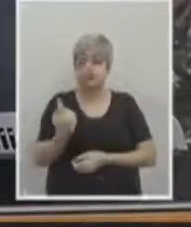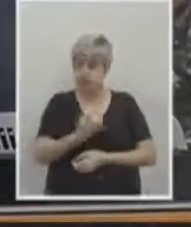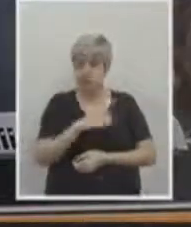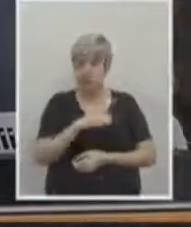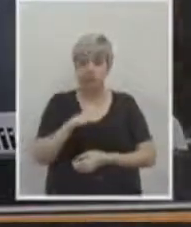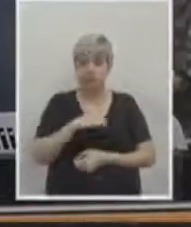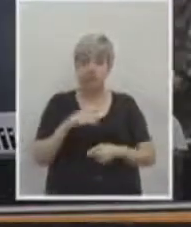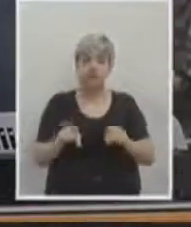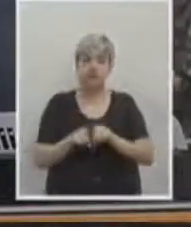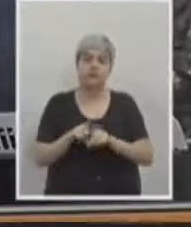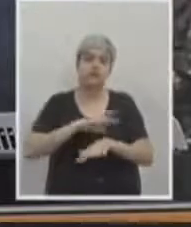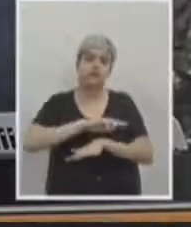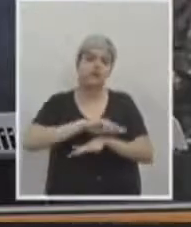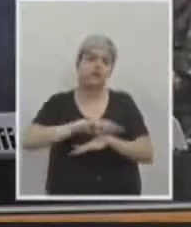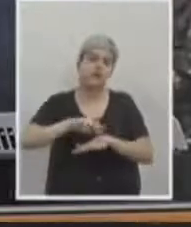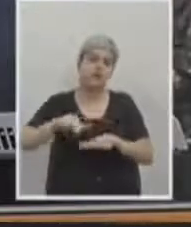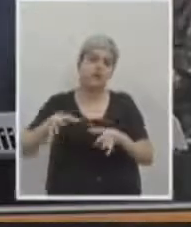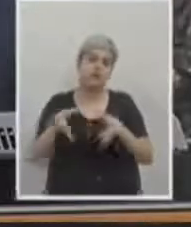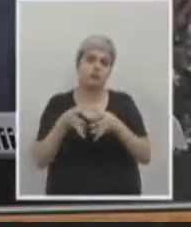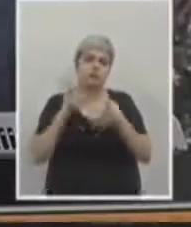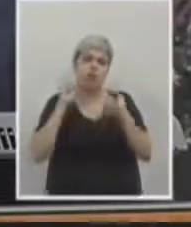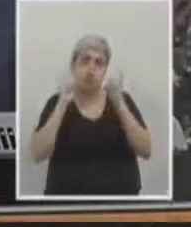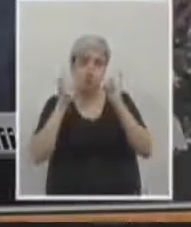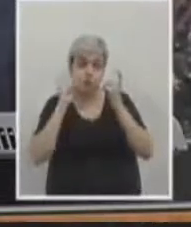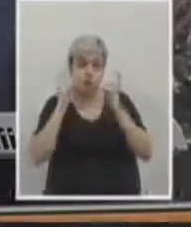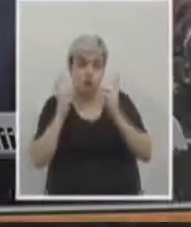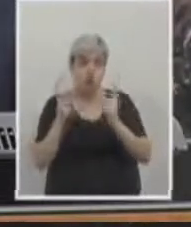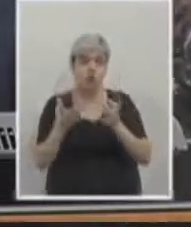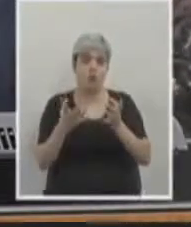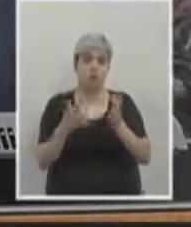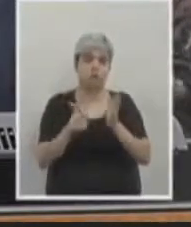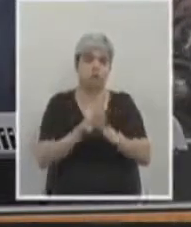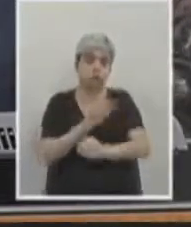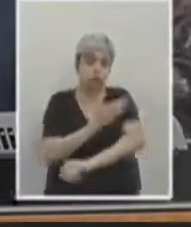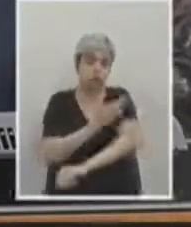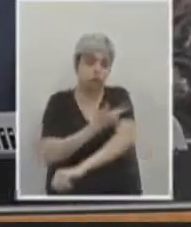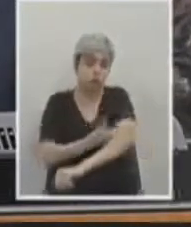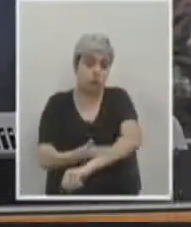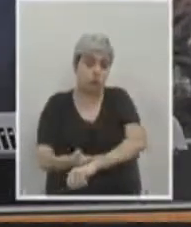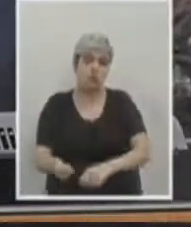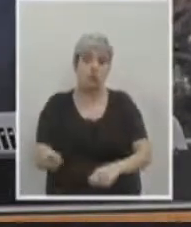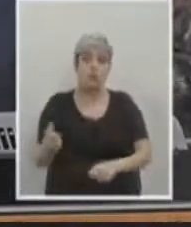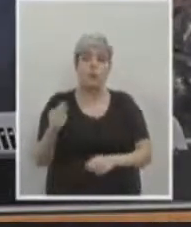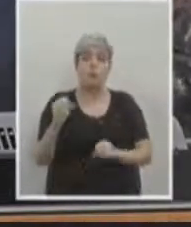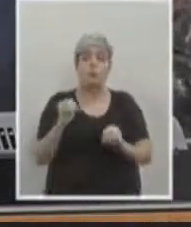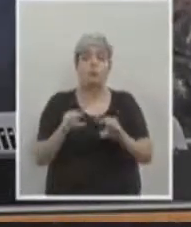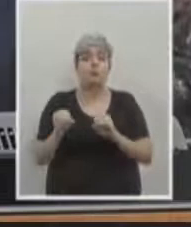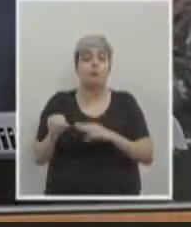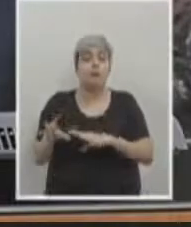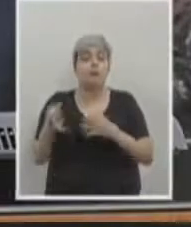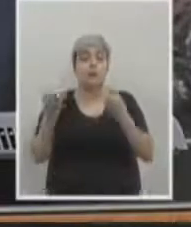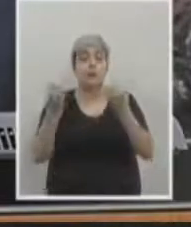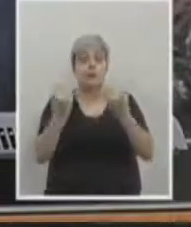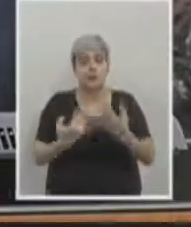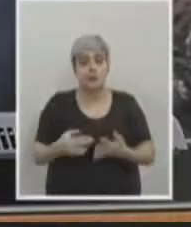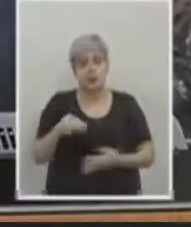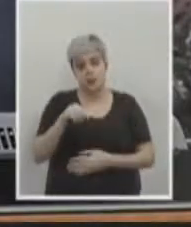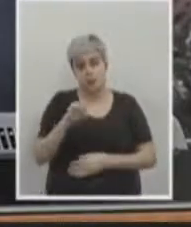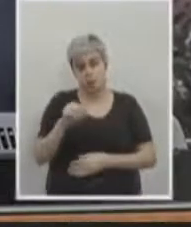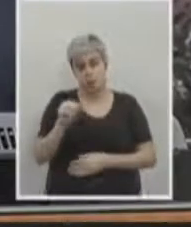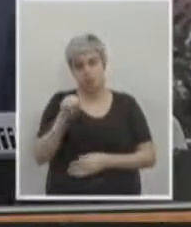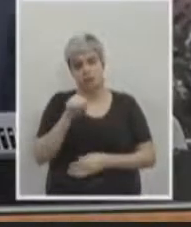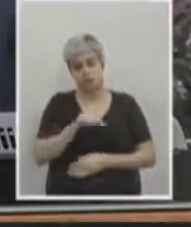várias audiências na Comissão de Educação, onde essa nota técnica foi debatida.